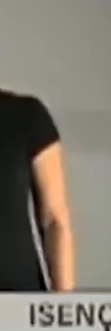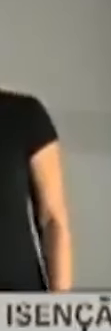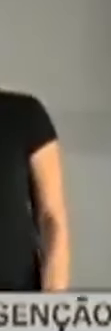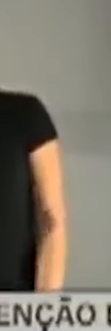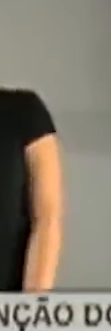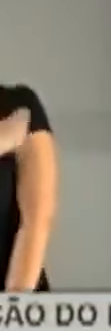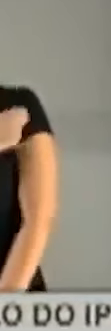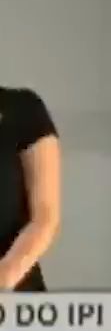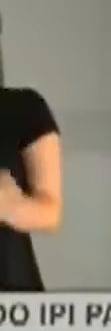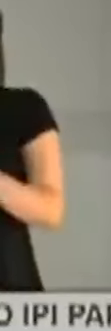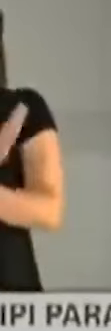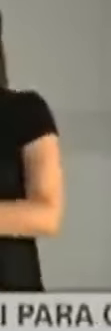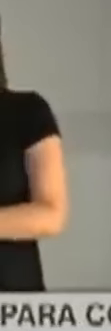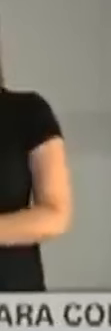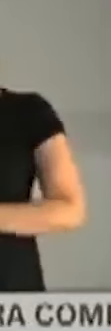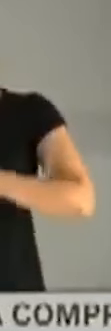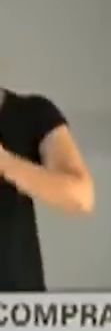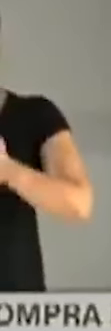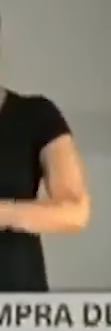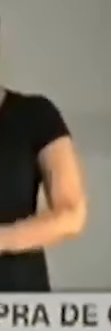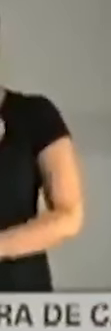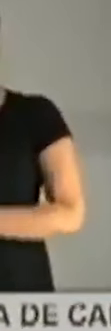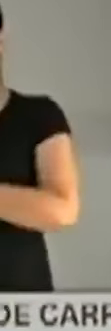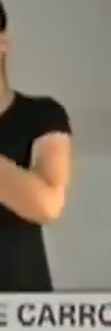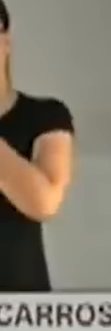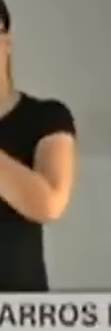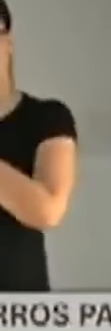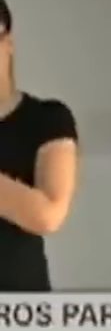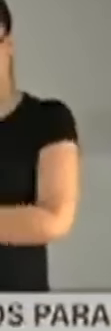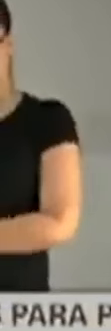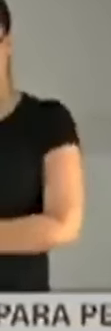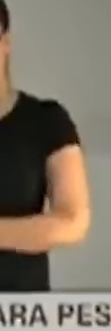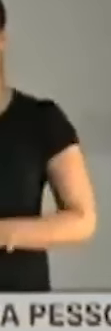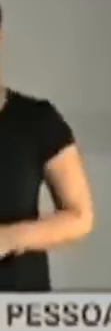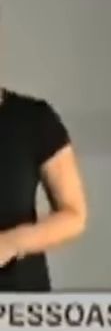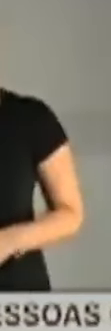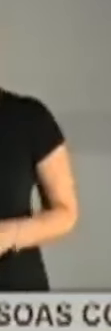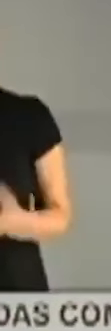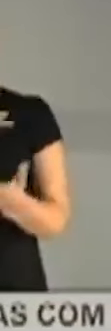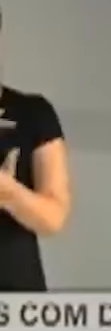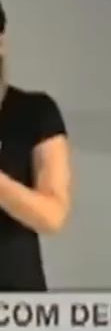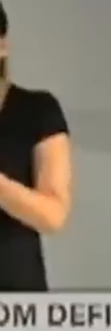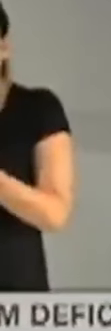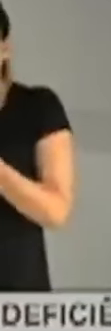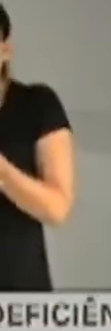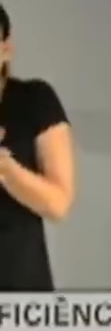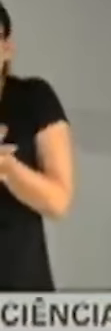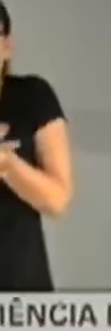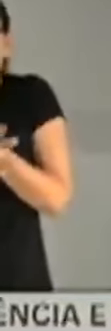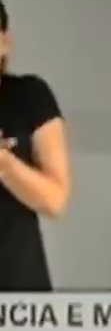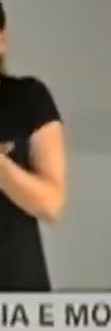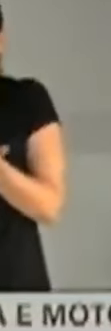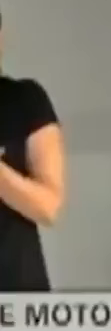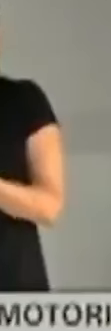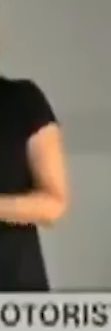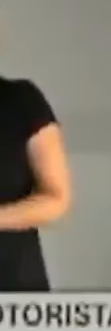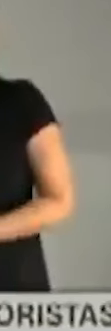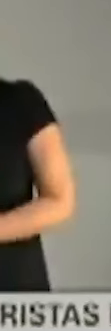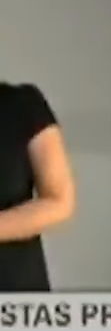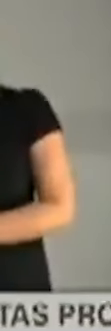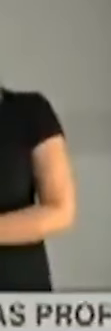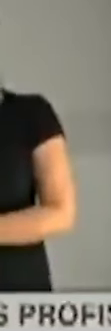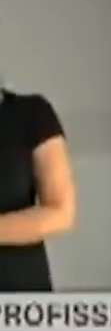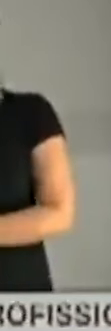prontas em dezembro do ano passado o mundo começou a vacinação no dia oito de dezembro